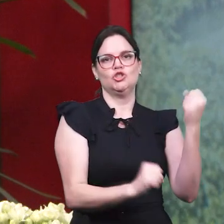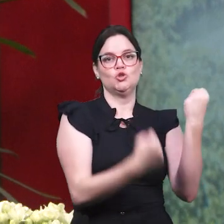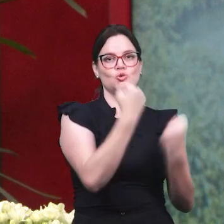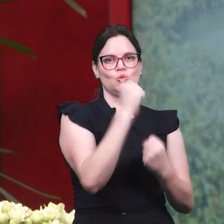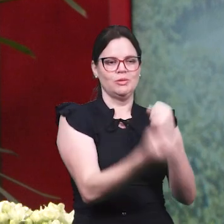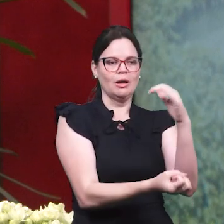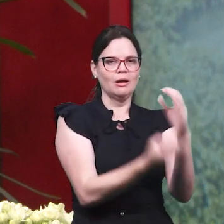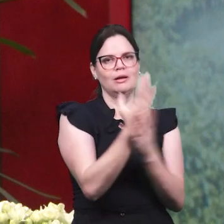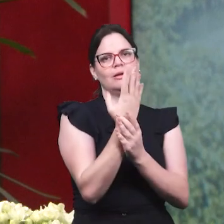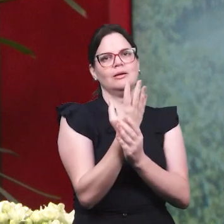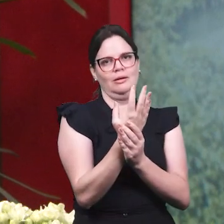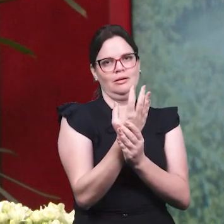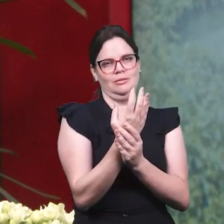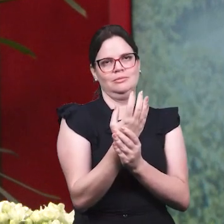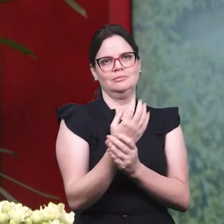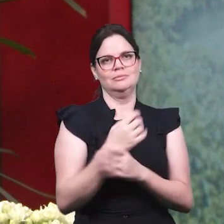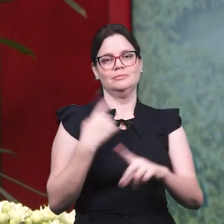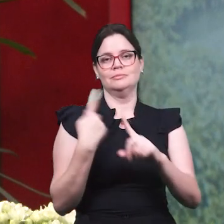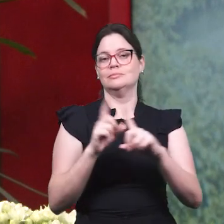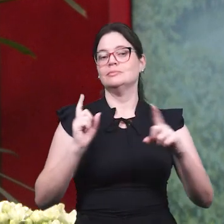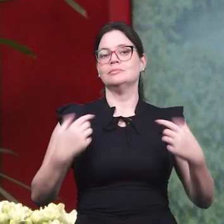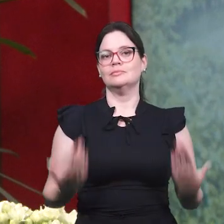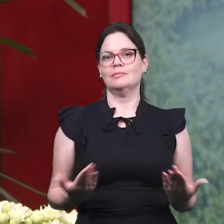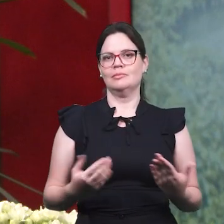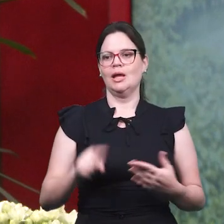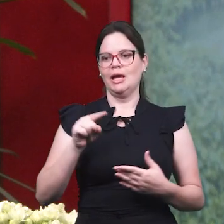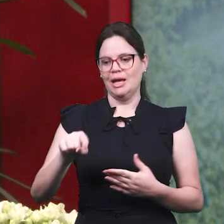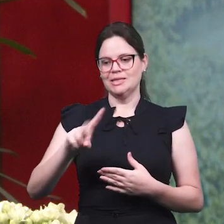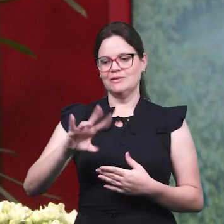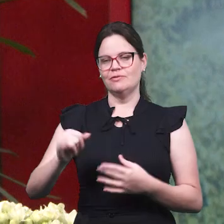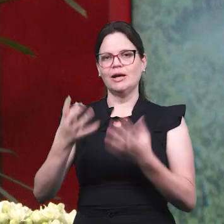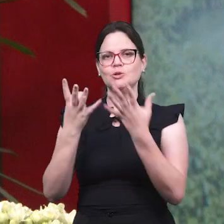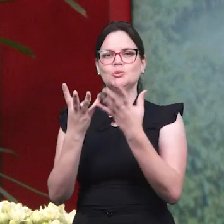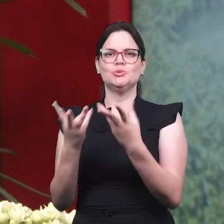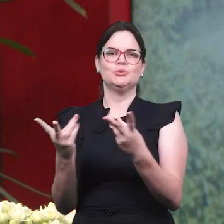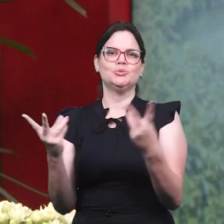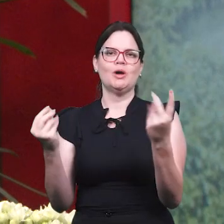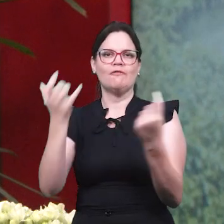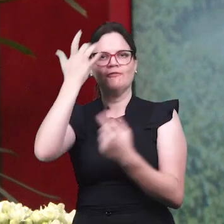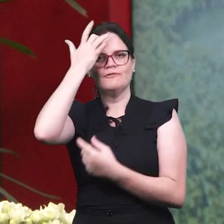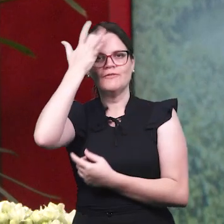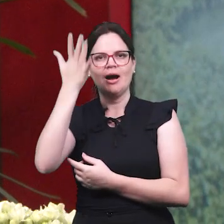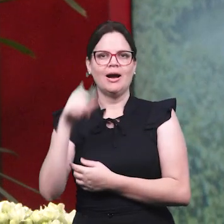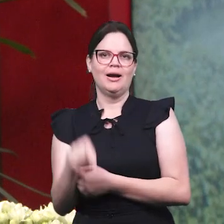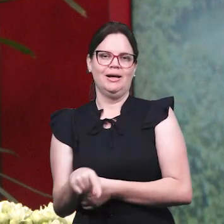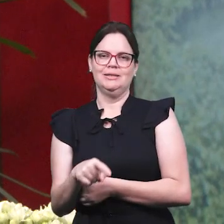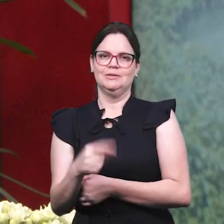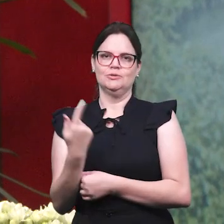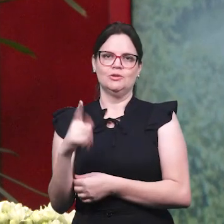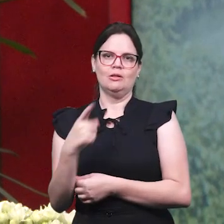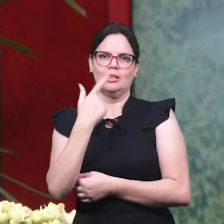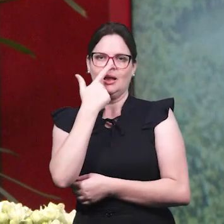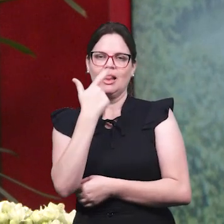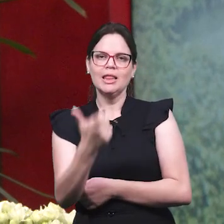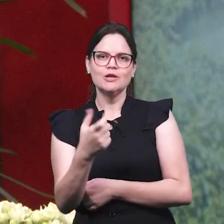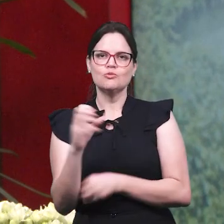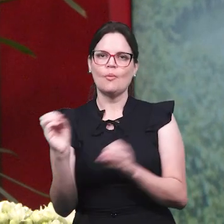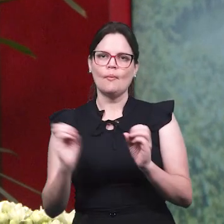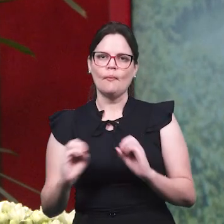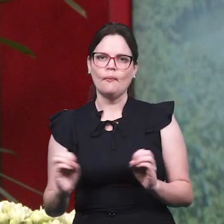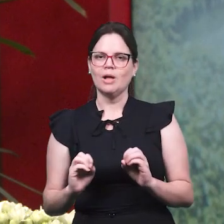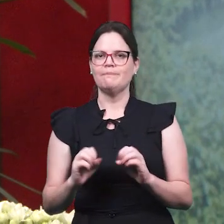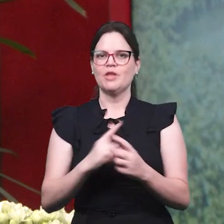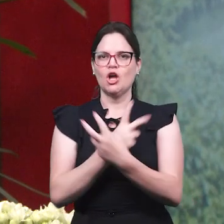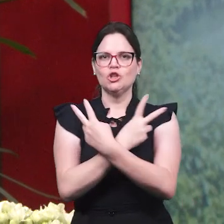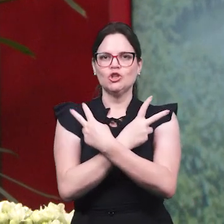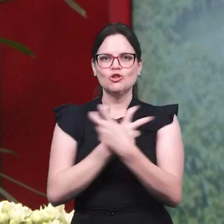cultura sustentável. Por quê? Porque eles vão se biodegradar fácil no ambiente, não vão gerar nenhum resíduo tóxico